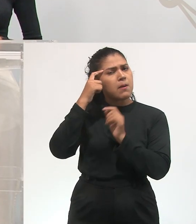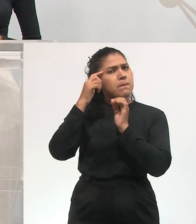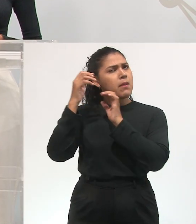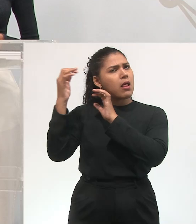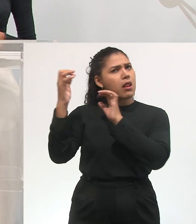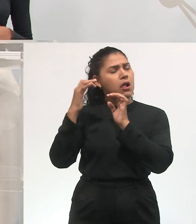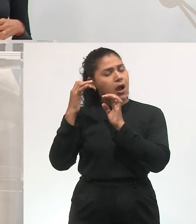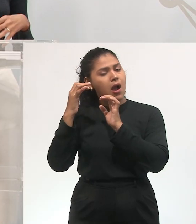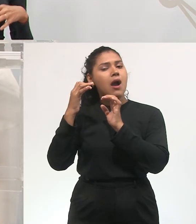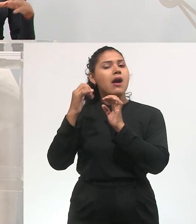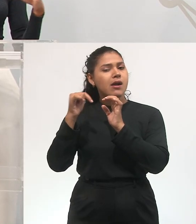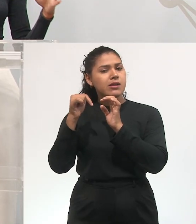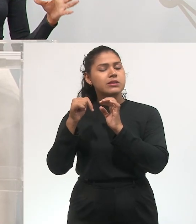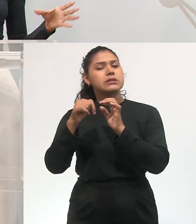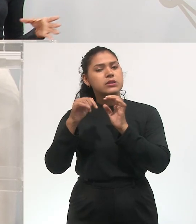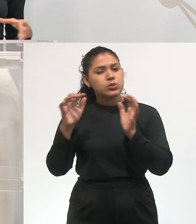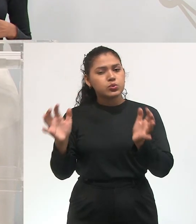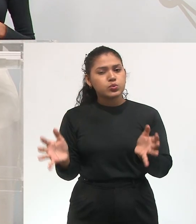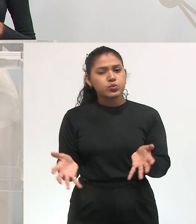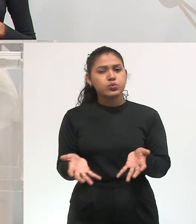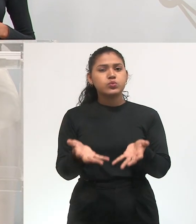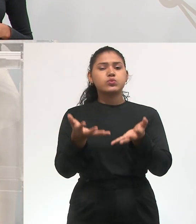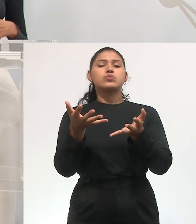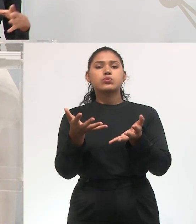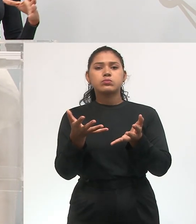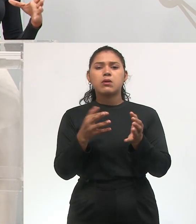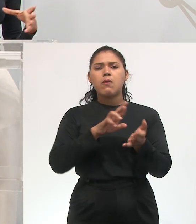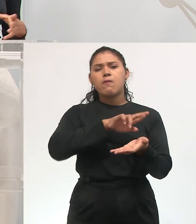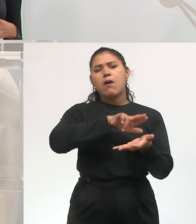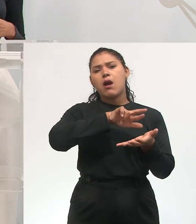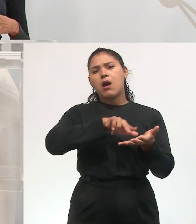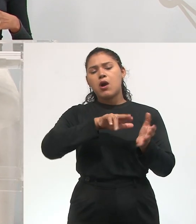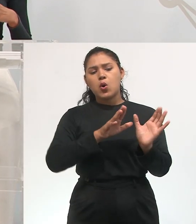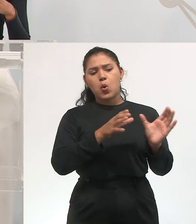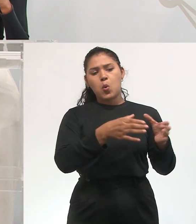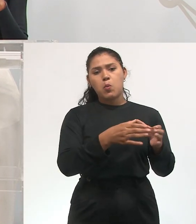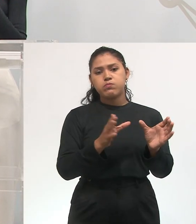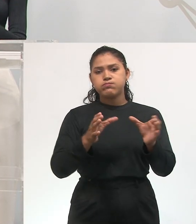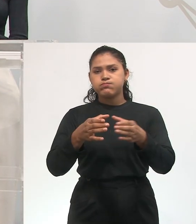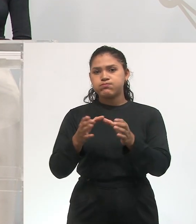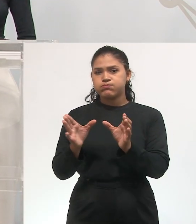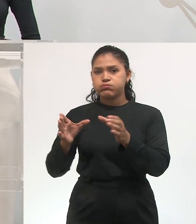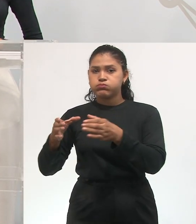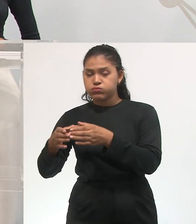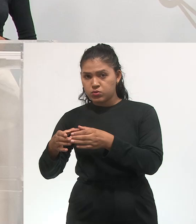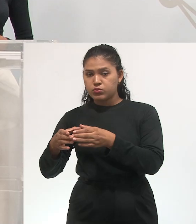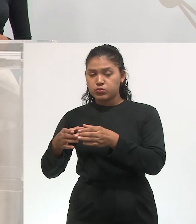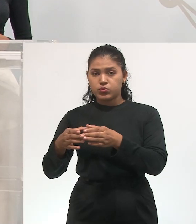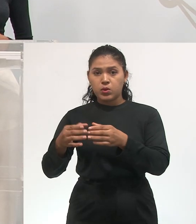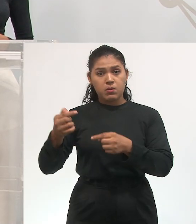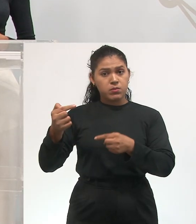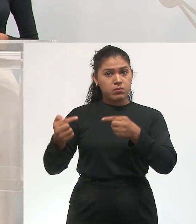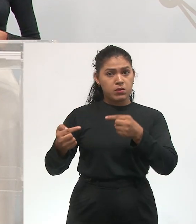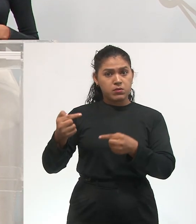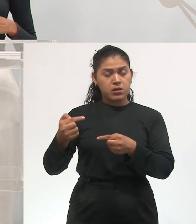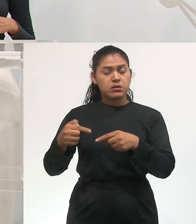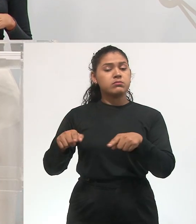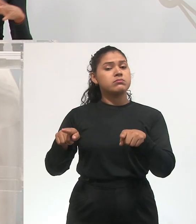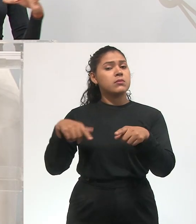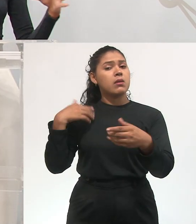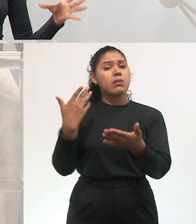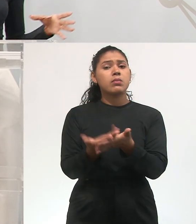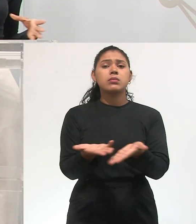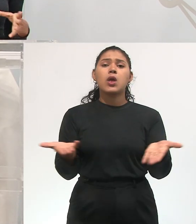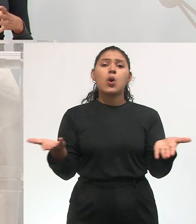pensamento, influenciará diversos partidos políticos, organizações sindicais, e